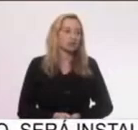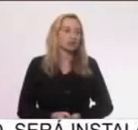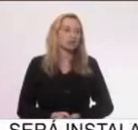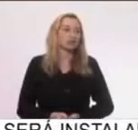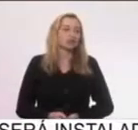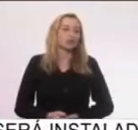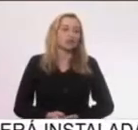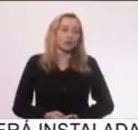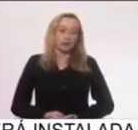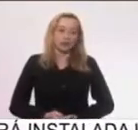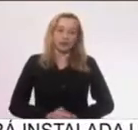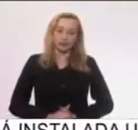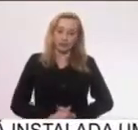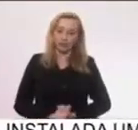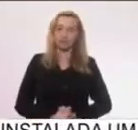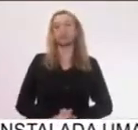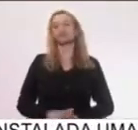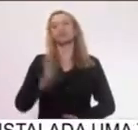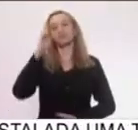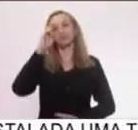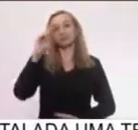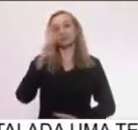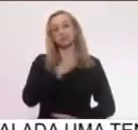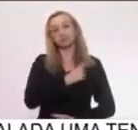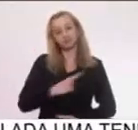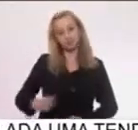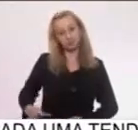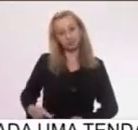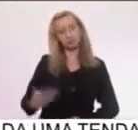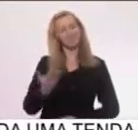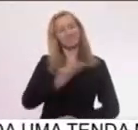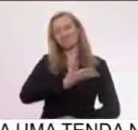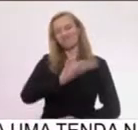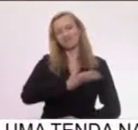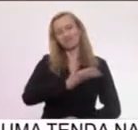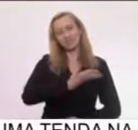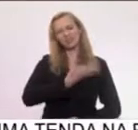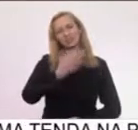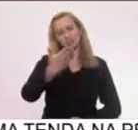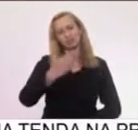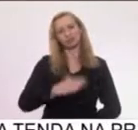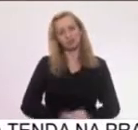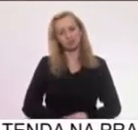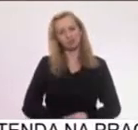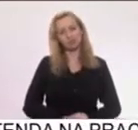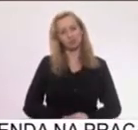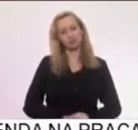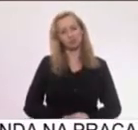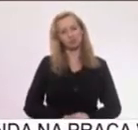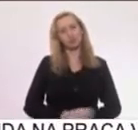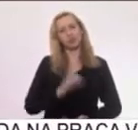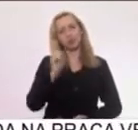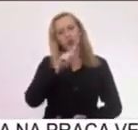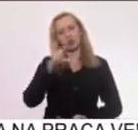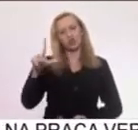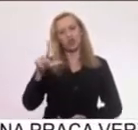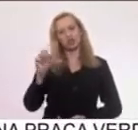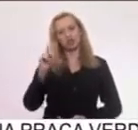Senhor presidente, meu amigo, colega de bancada, deputado Coronel Salema,